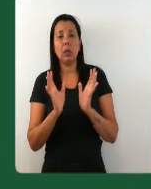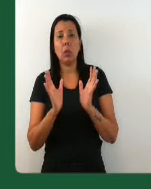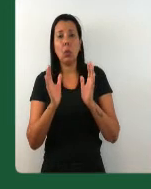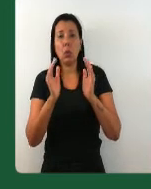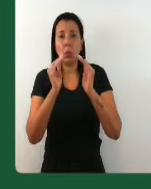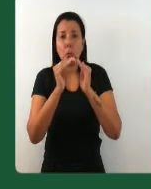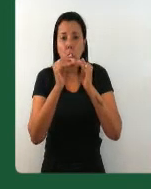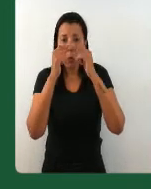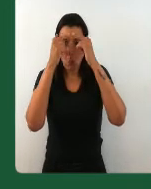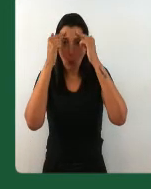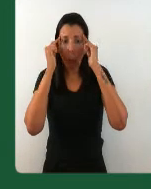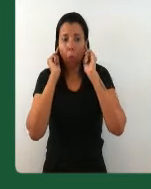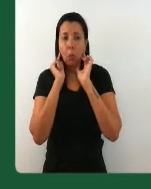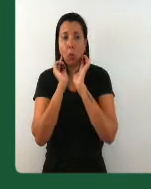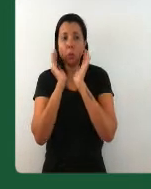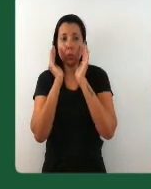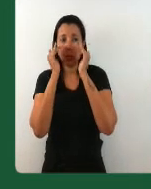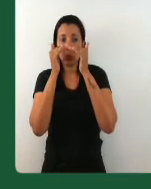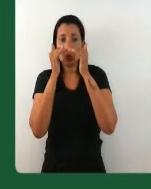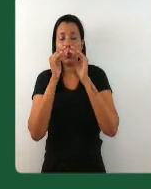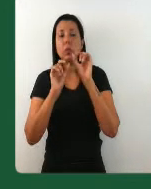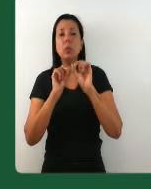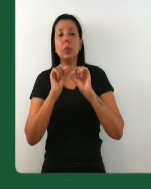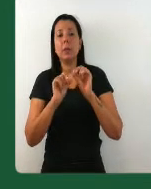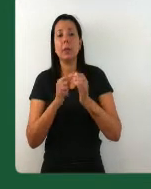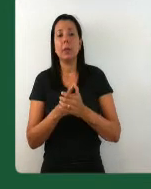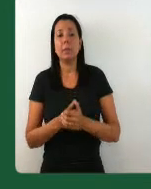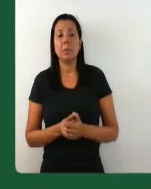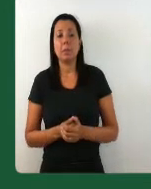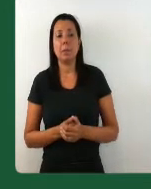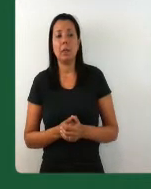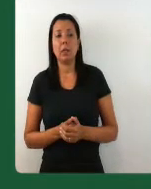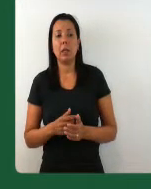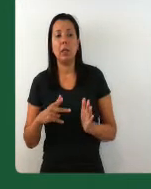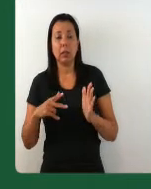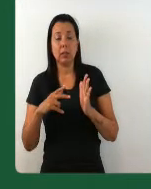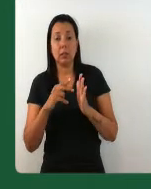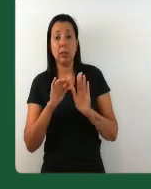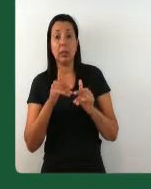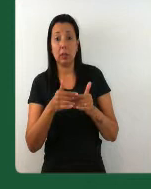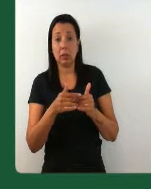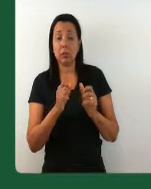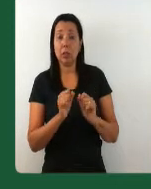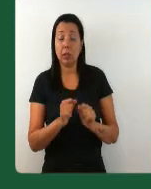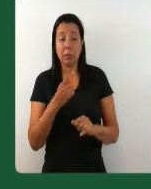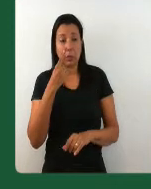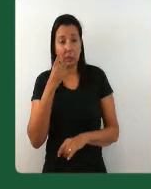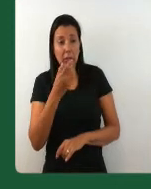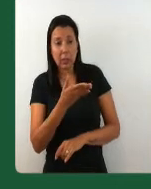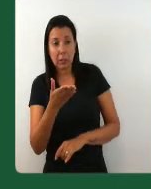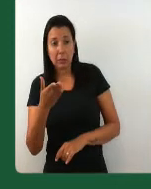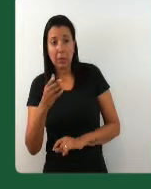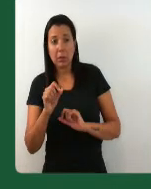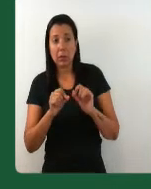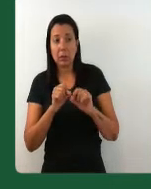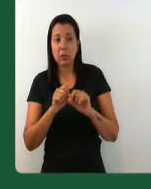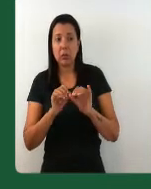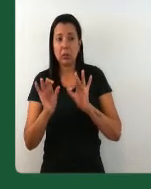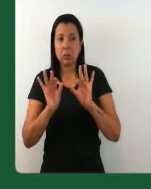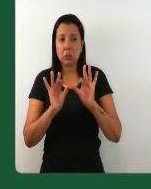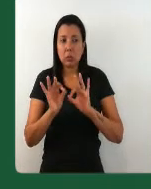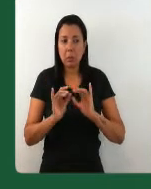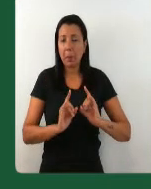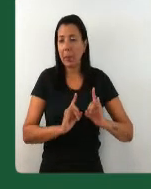ato que é feito durante a cirurgia. Aqui podemos ver as nossas instalações,